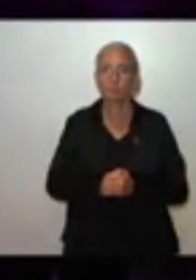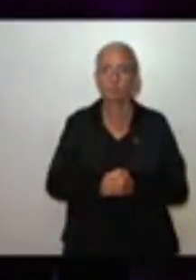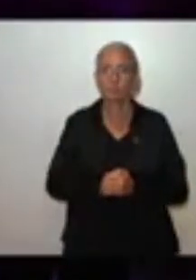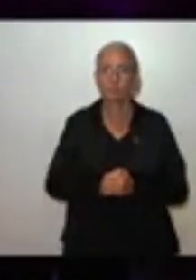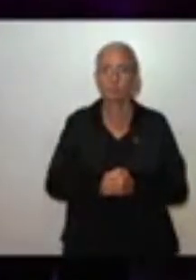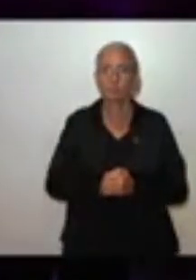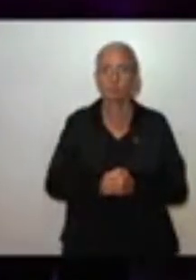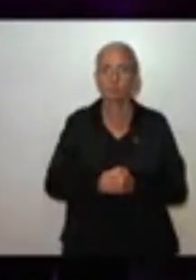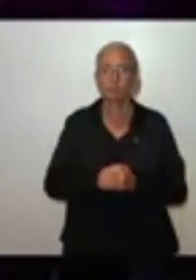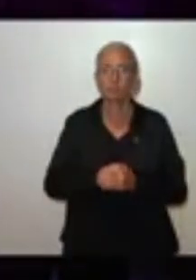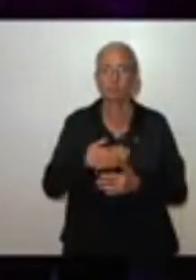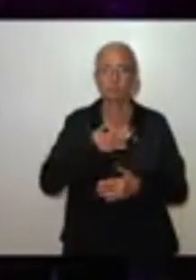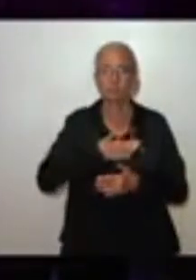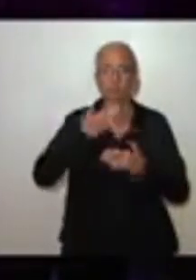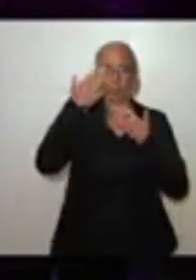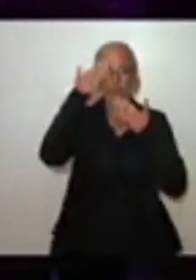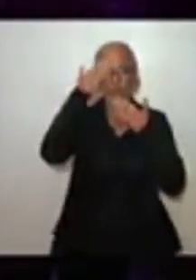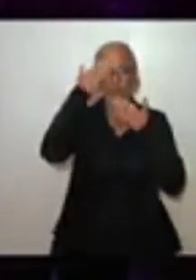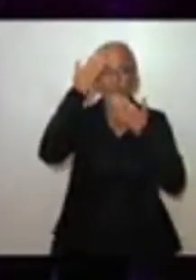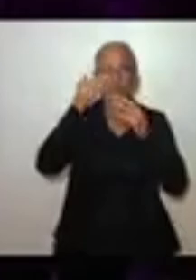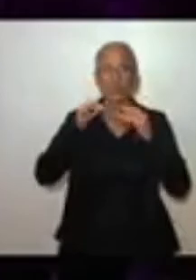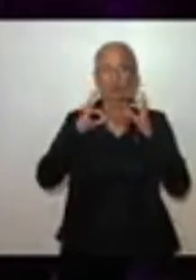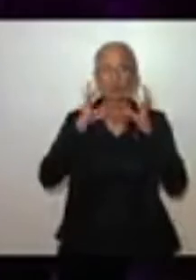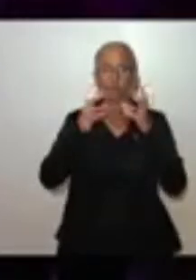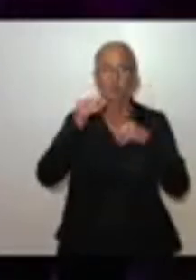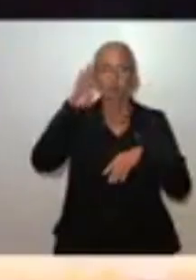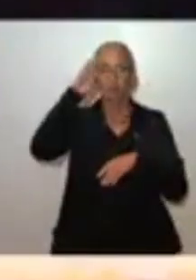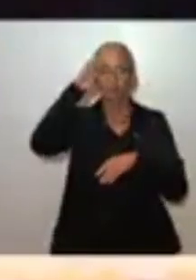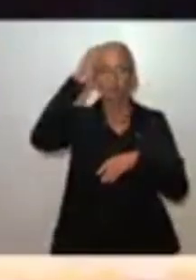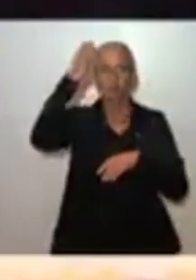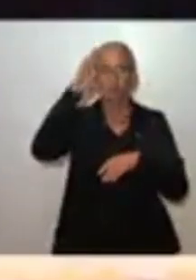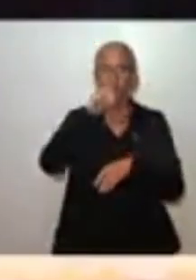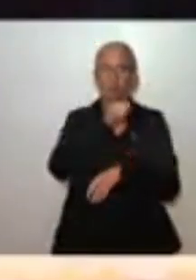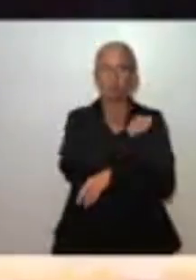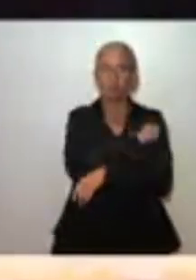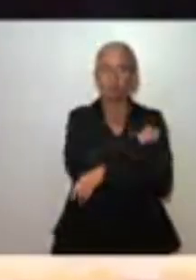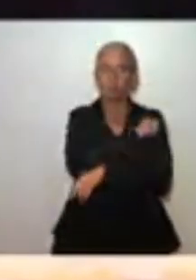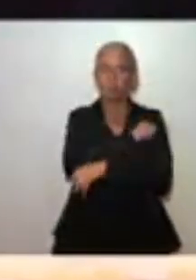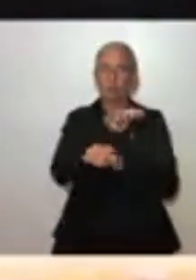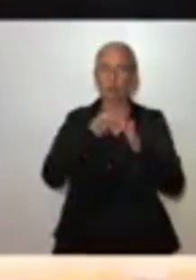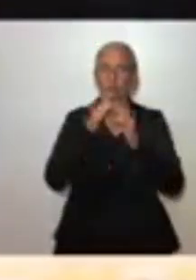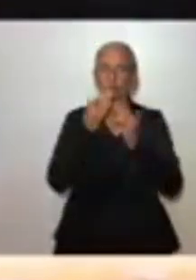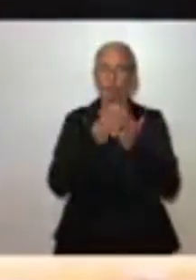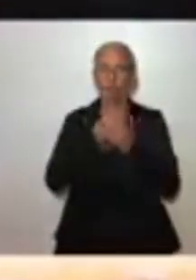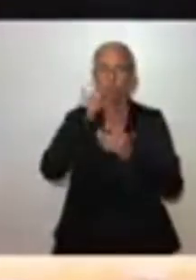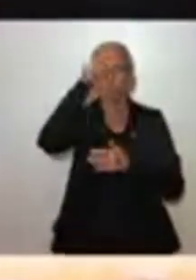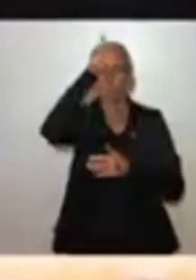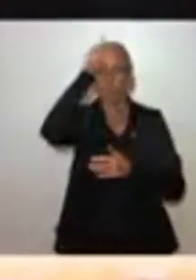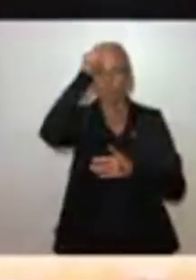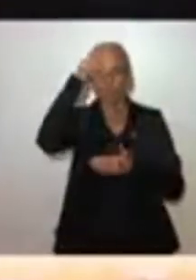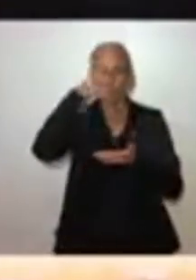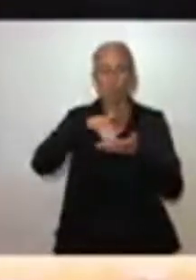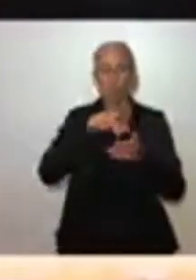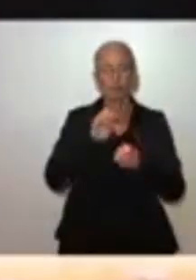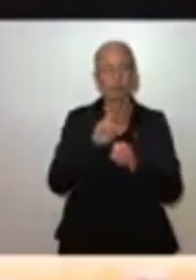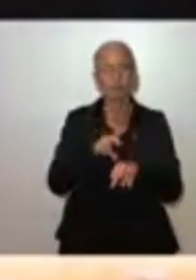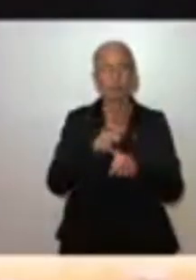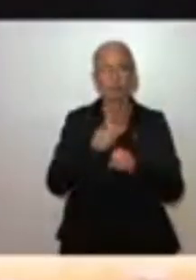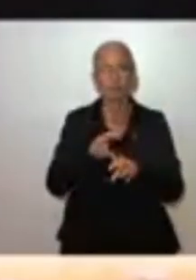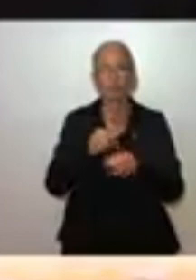eu gostaria de agradecer a todos aqui principalmente os estudantes agradecer ao prefeito a secretária